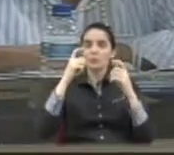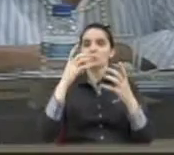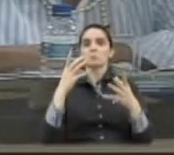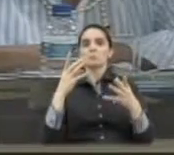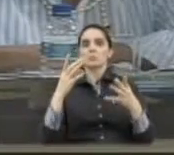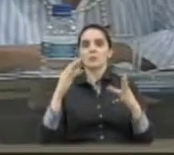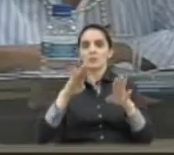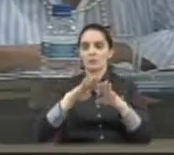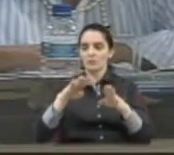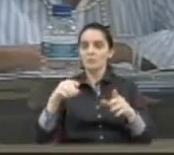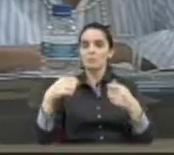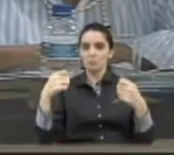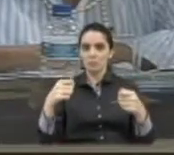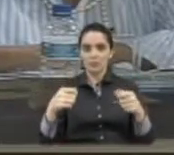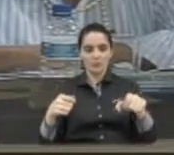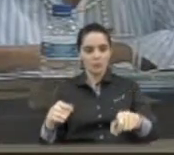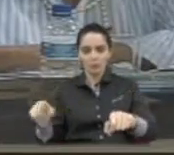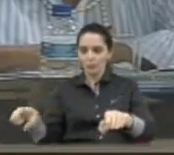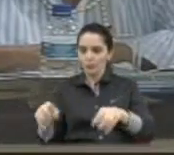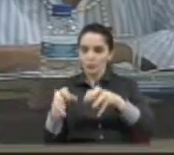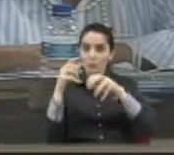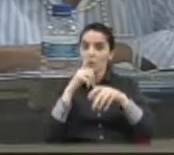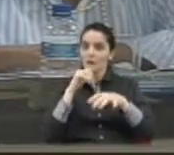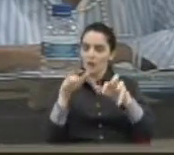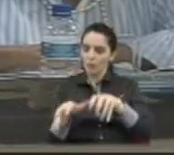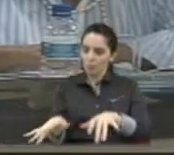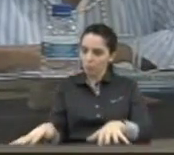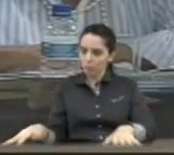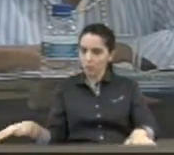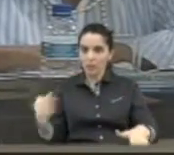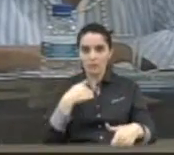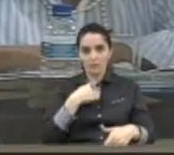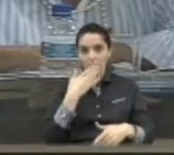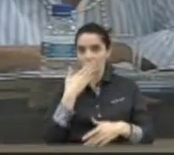que haja um escoamento dessa água. E por isso eu peço,